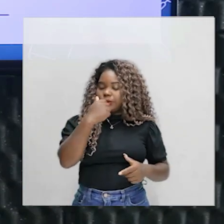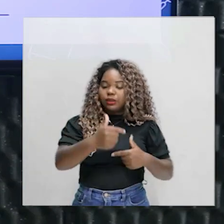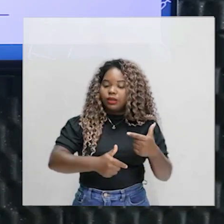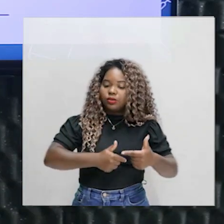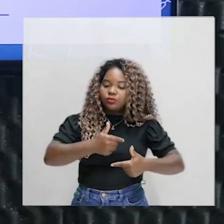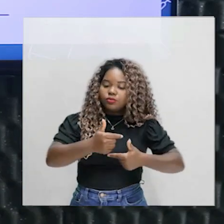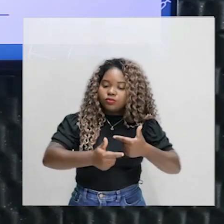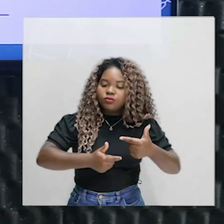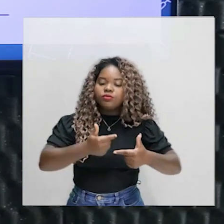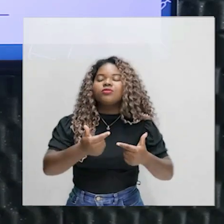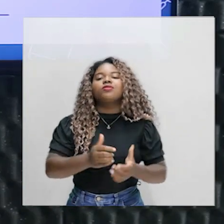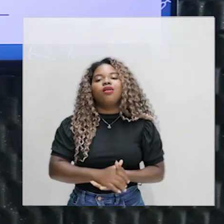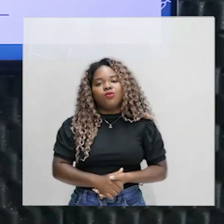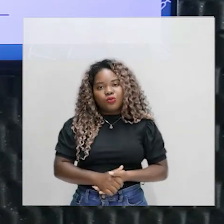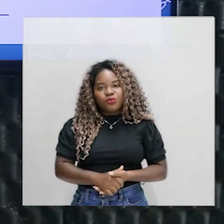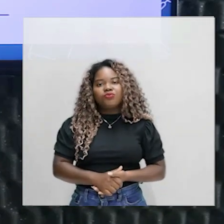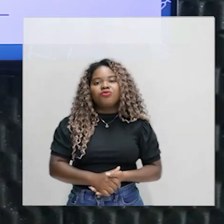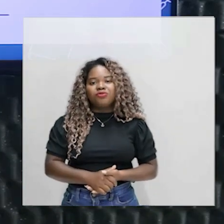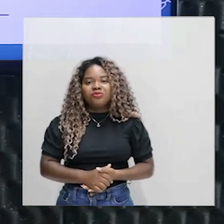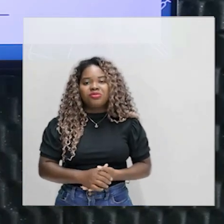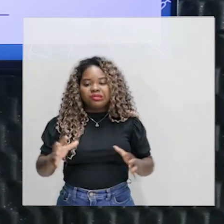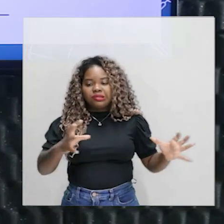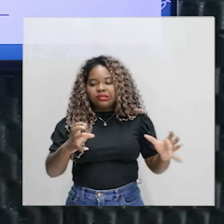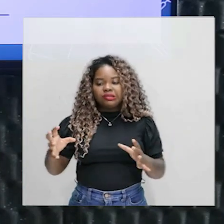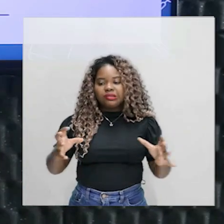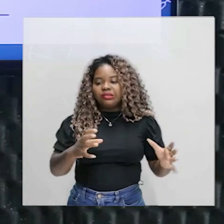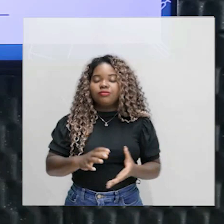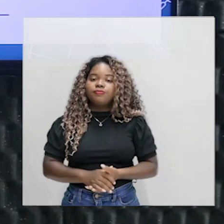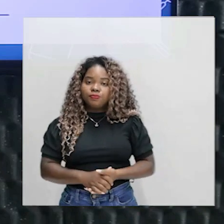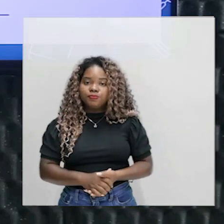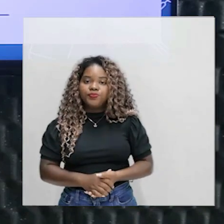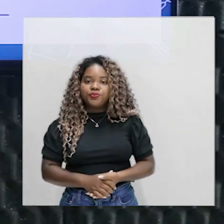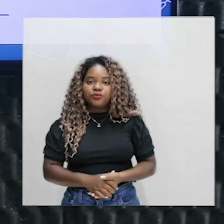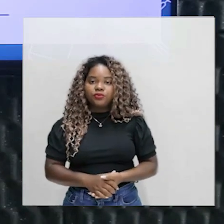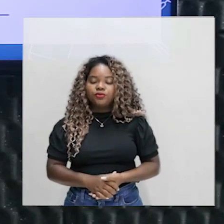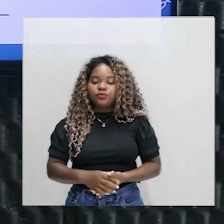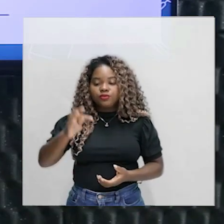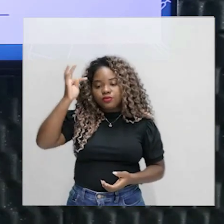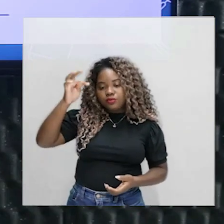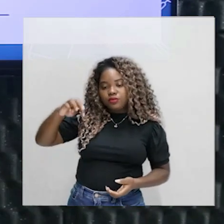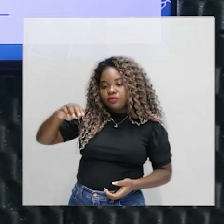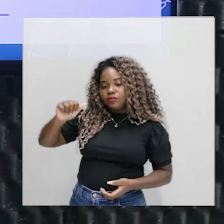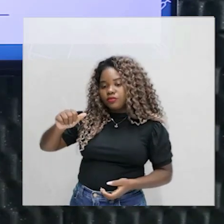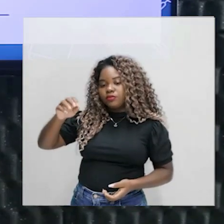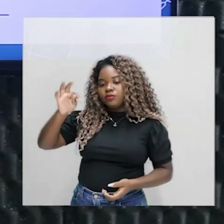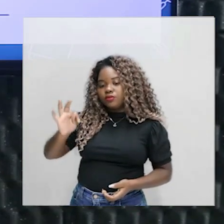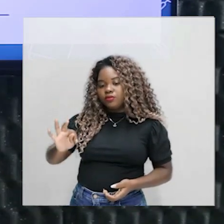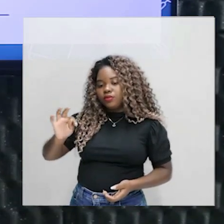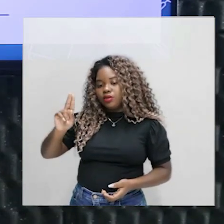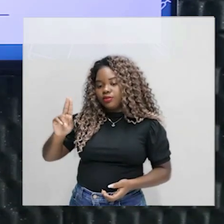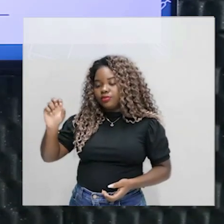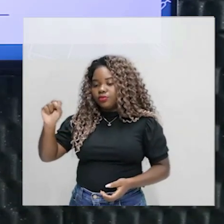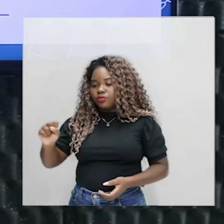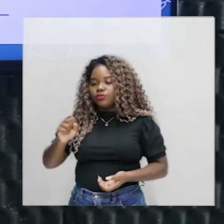vai aumentar a competição entre os seres vivos né então isso aí é a teoria do malthusianismo tá